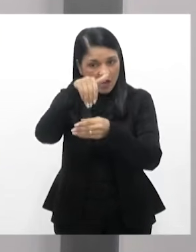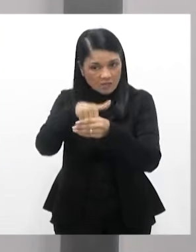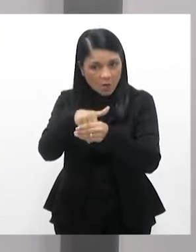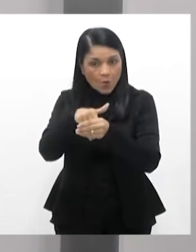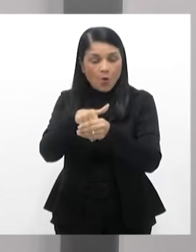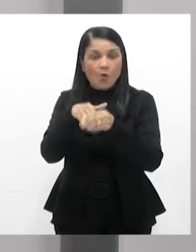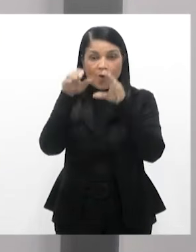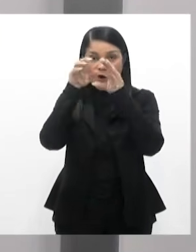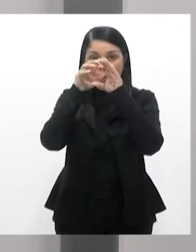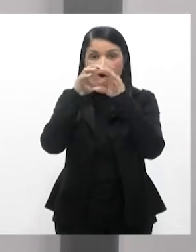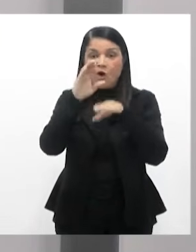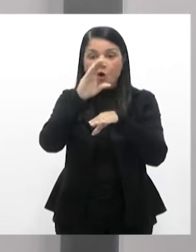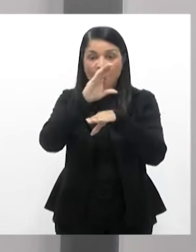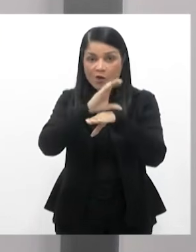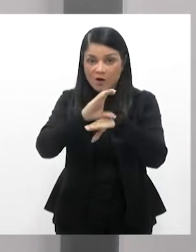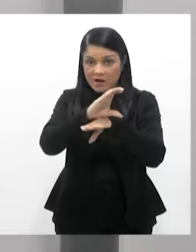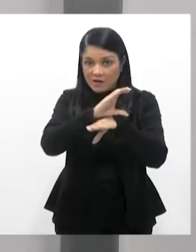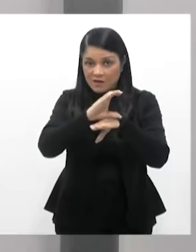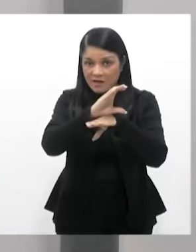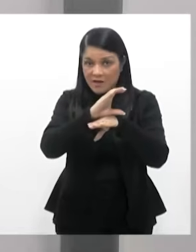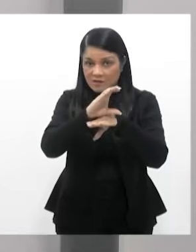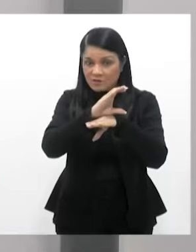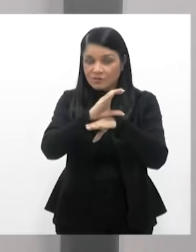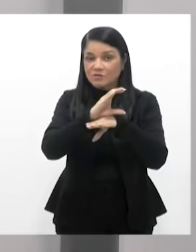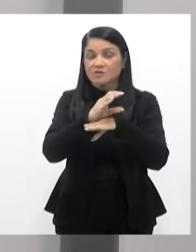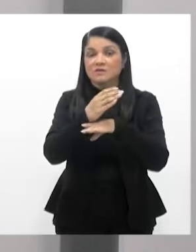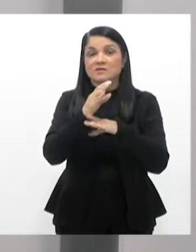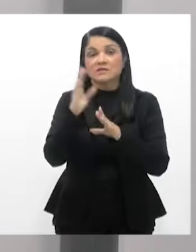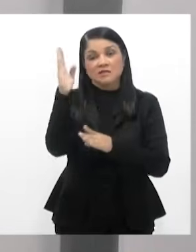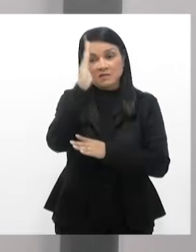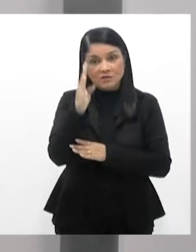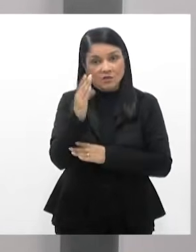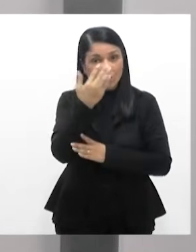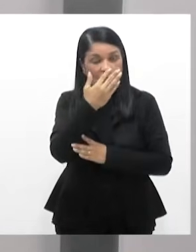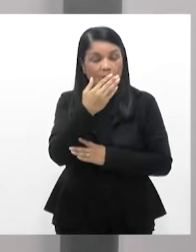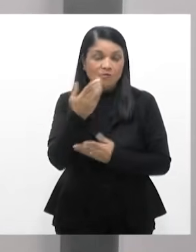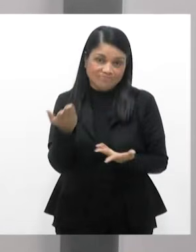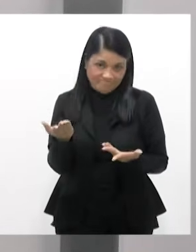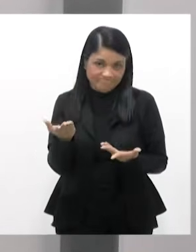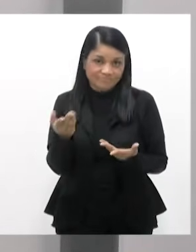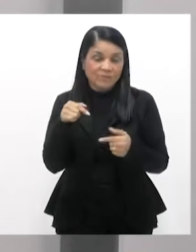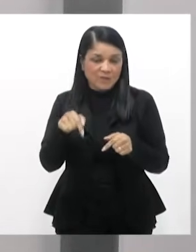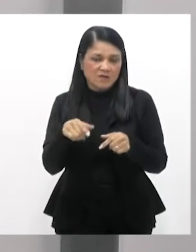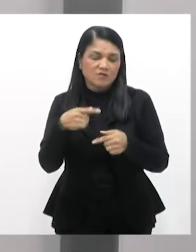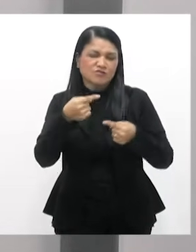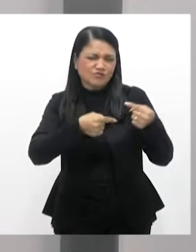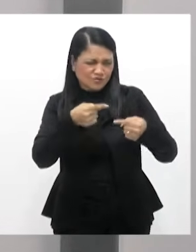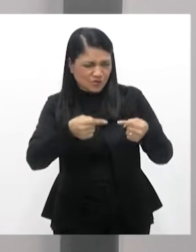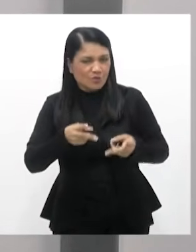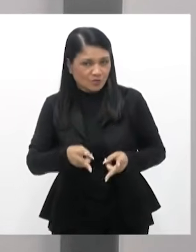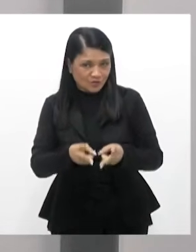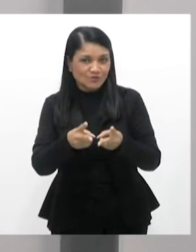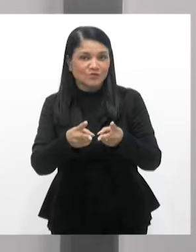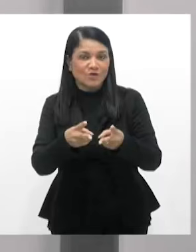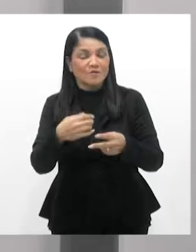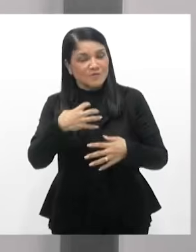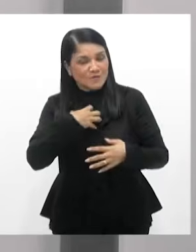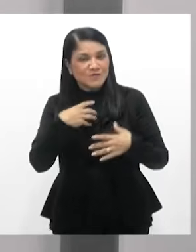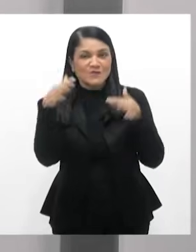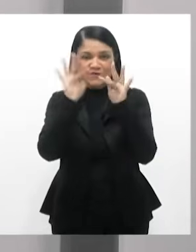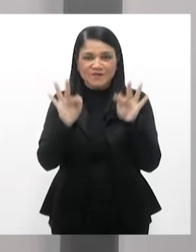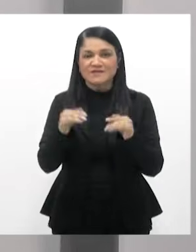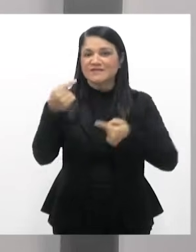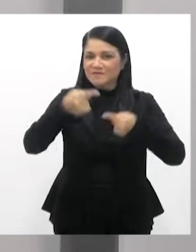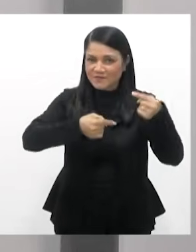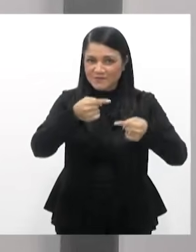Nacional Brasileiro. O que a gente está fazendo é só um regramento administrativo. E aí, obviamente, que essa discussão não se encerra aqui, e fico feliz desse